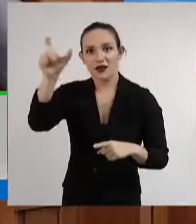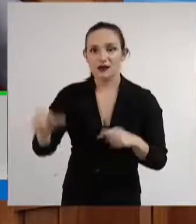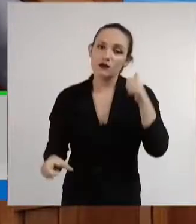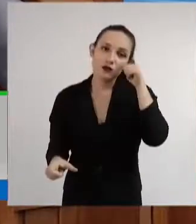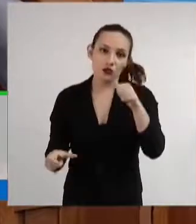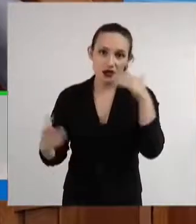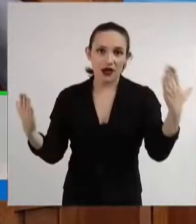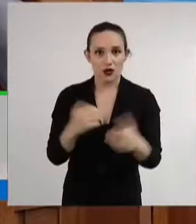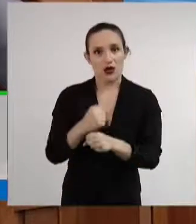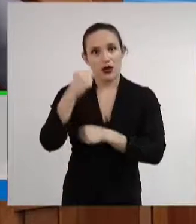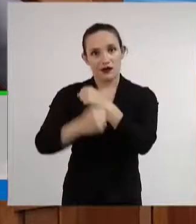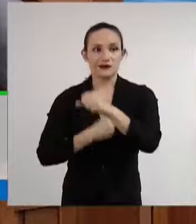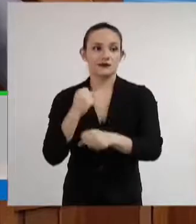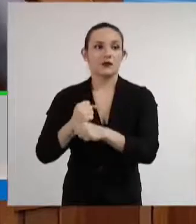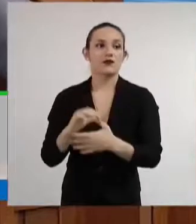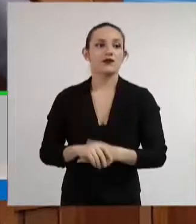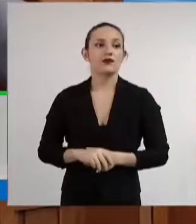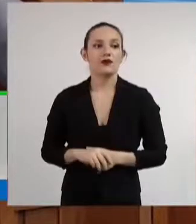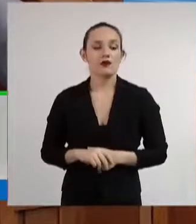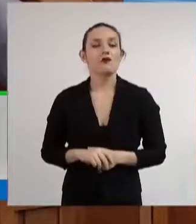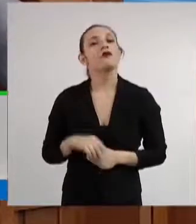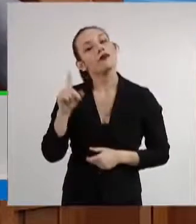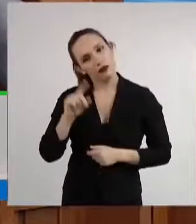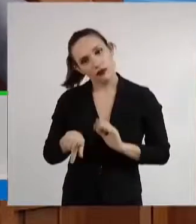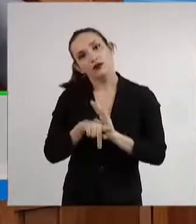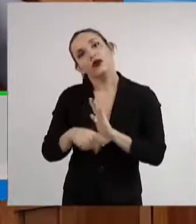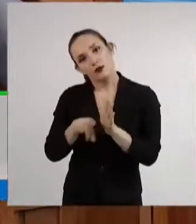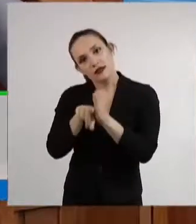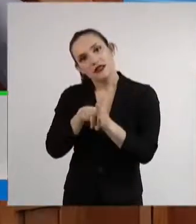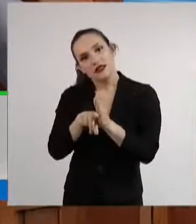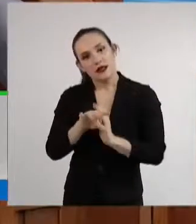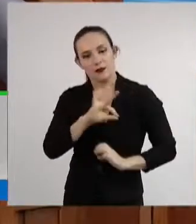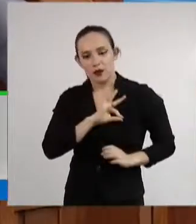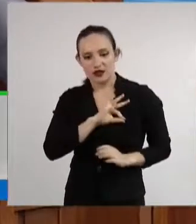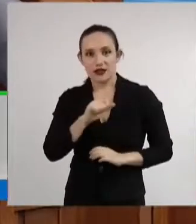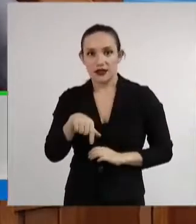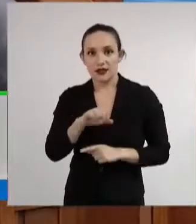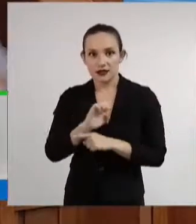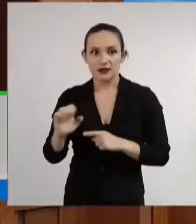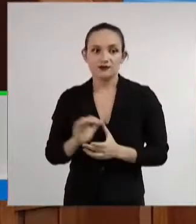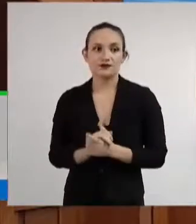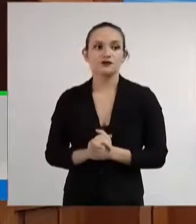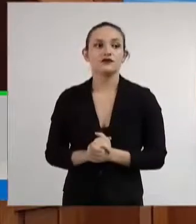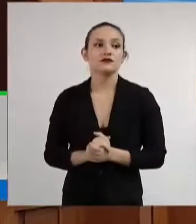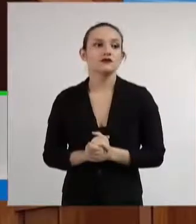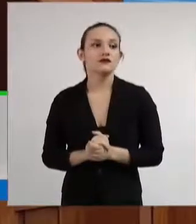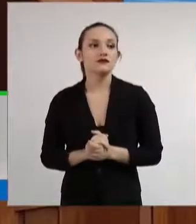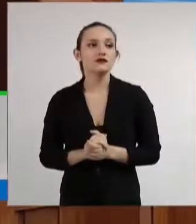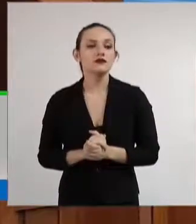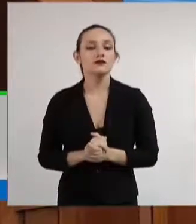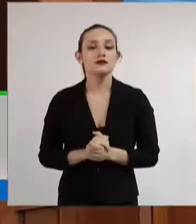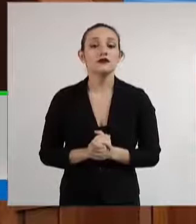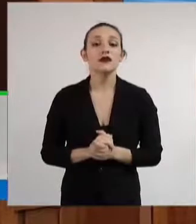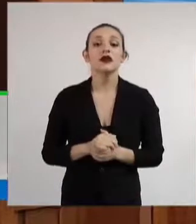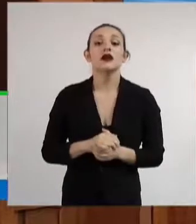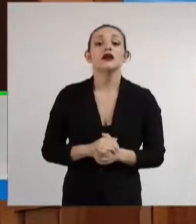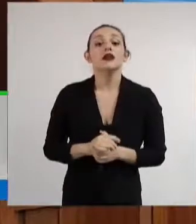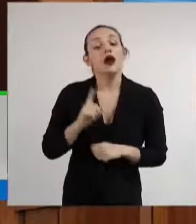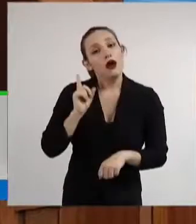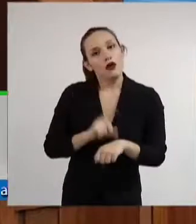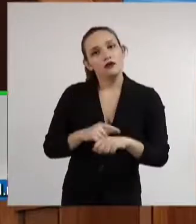novembro deste ano. Fonte também da polícia do nosso estado. Quanto à análise de casos de